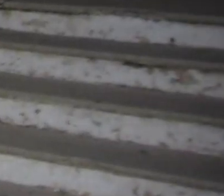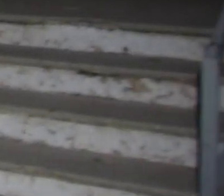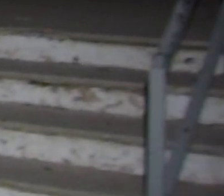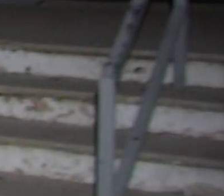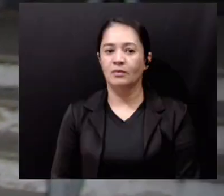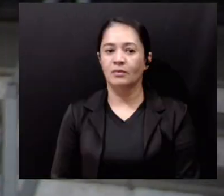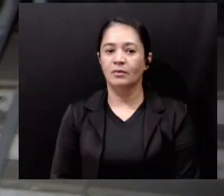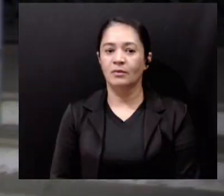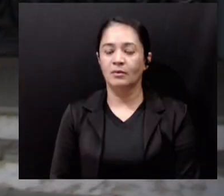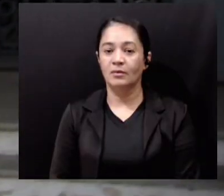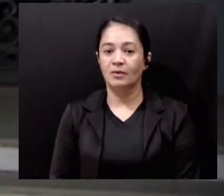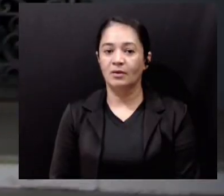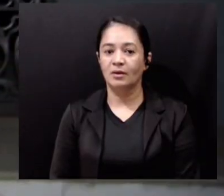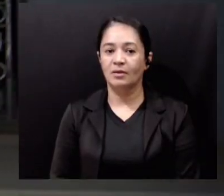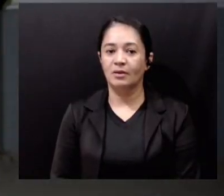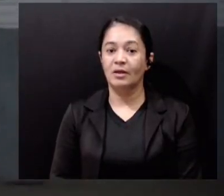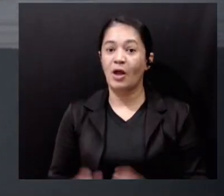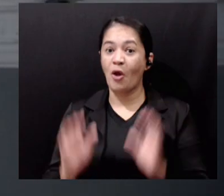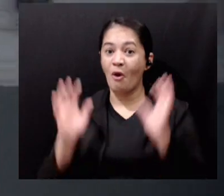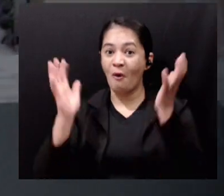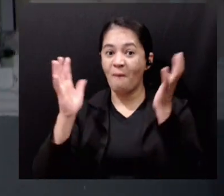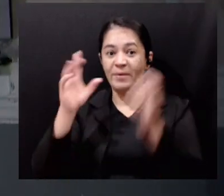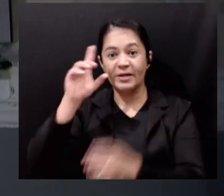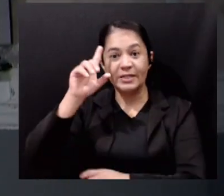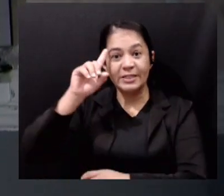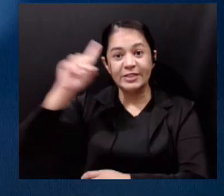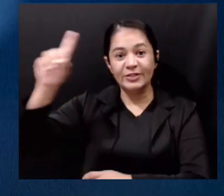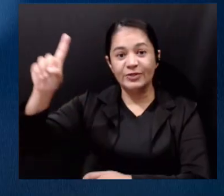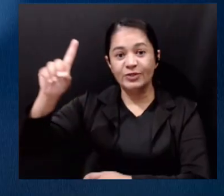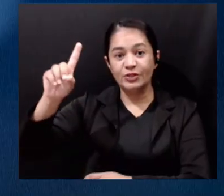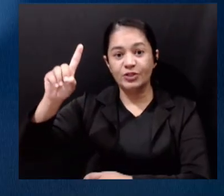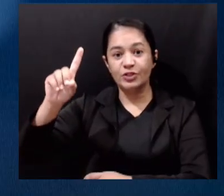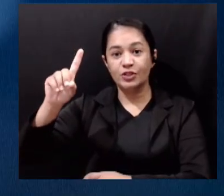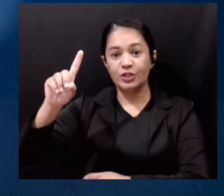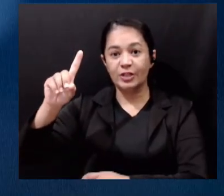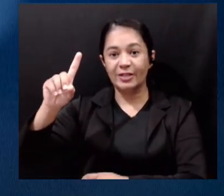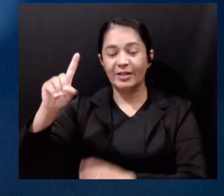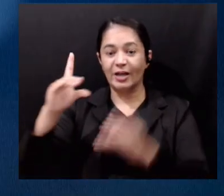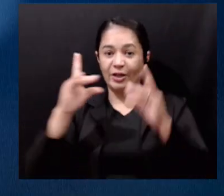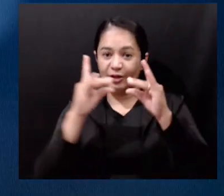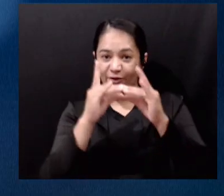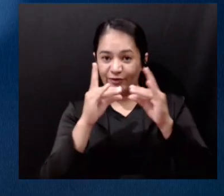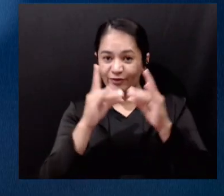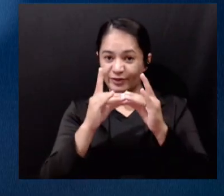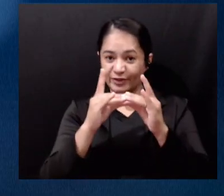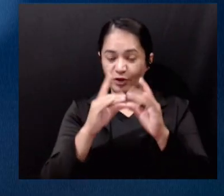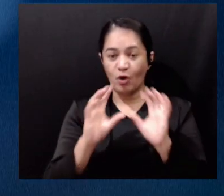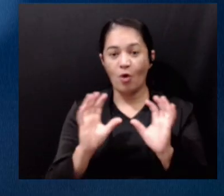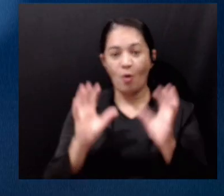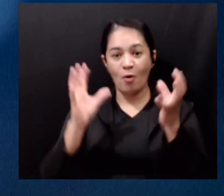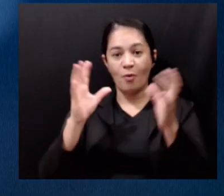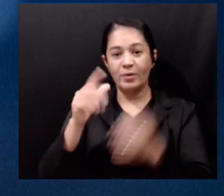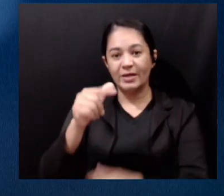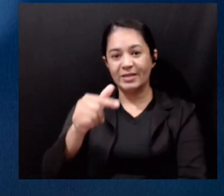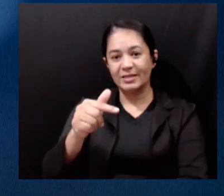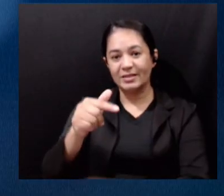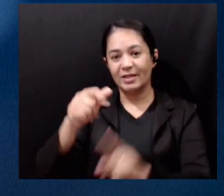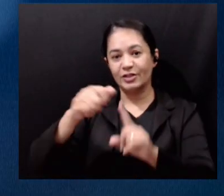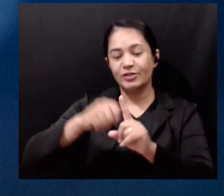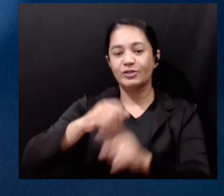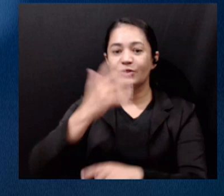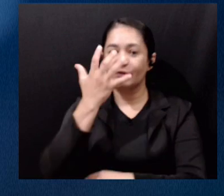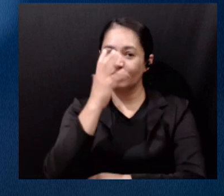A comemoração do Dia do Patrimônio Cultural Funerário, celebrado em 7 de fevereiro, em associação à Lei